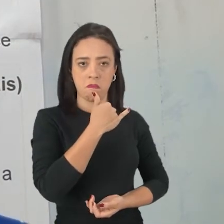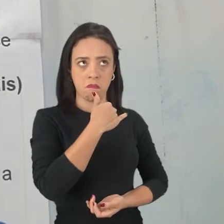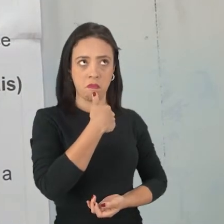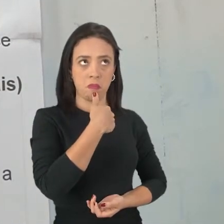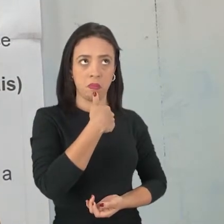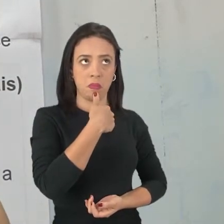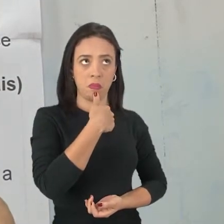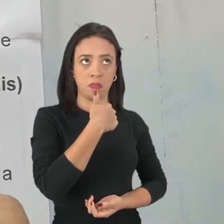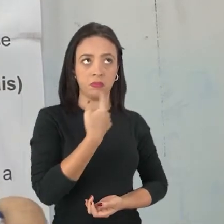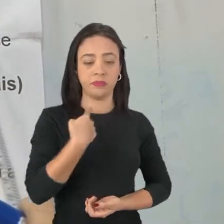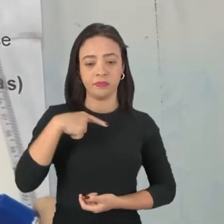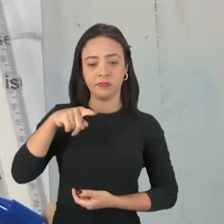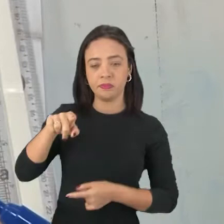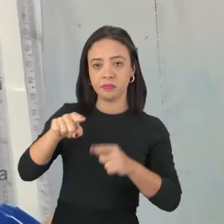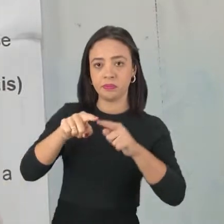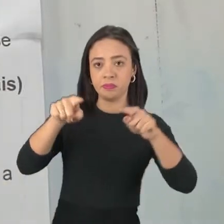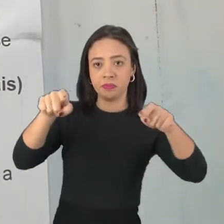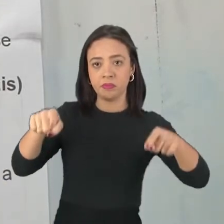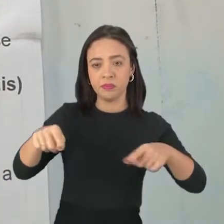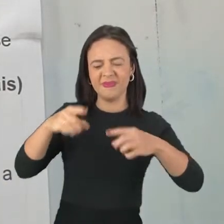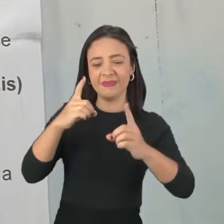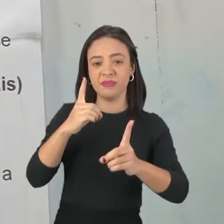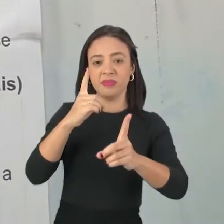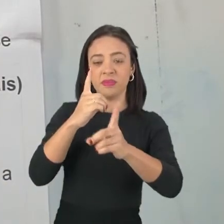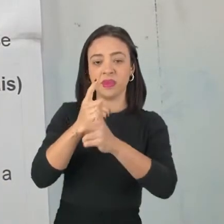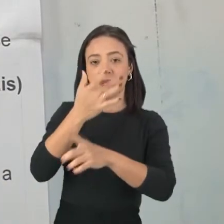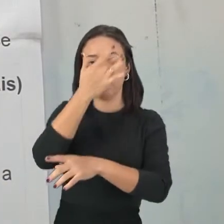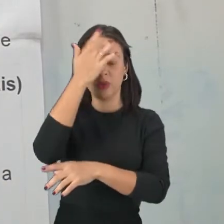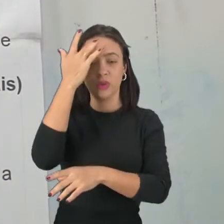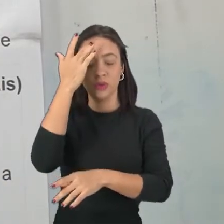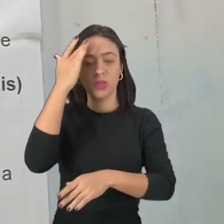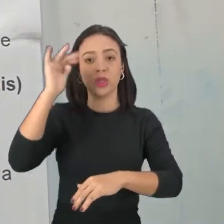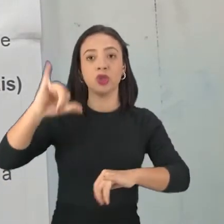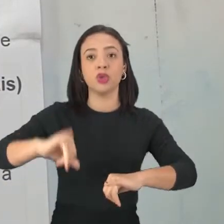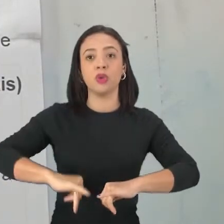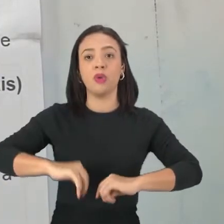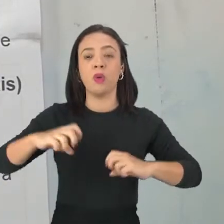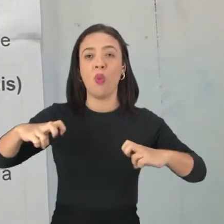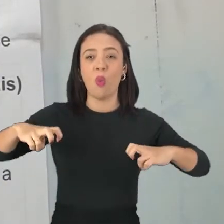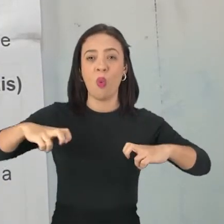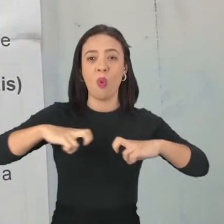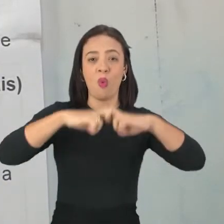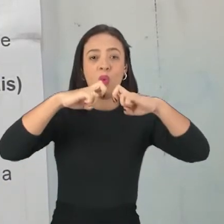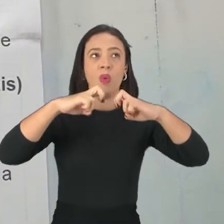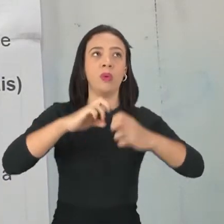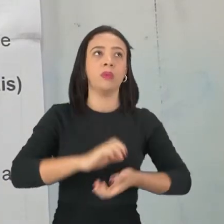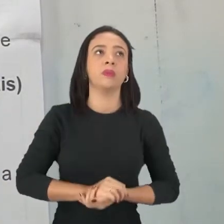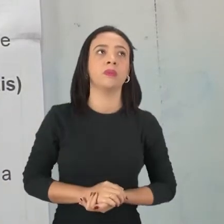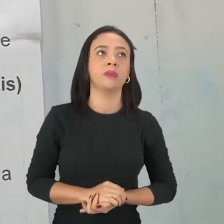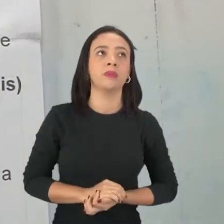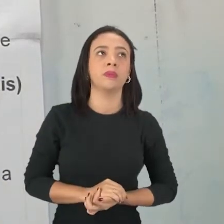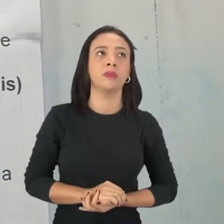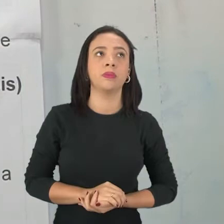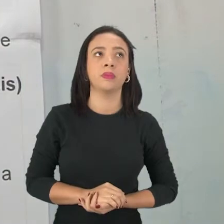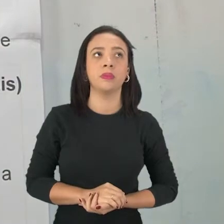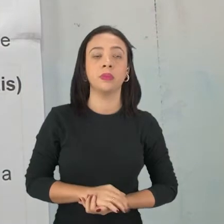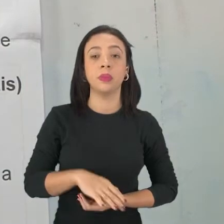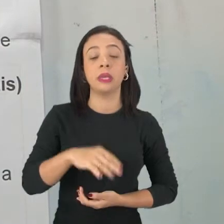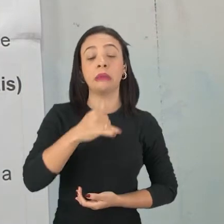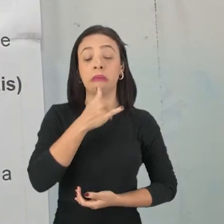e dirigiu-se ao salão onde se encontravam as vítimas do acidente eles com a entristecidos